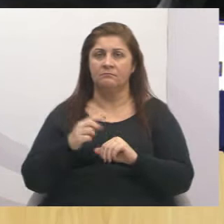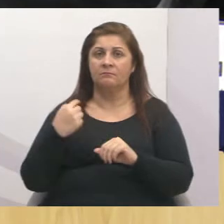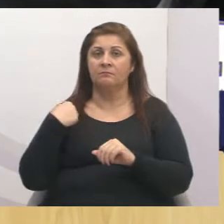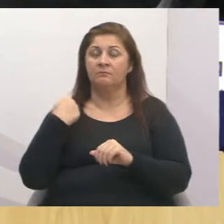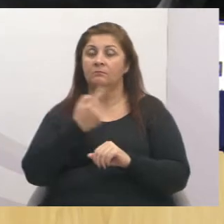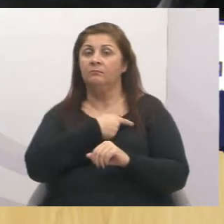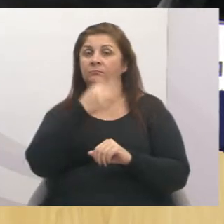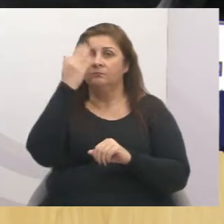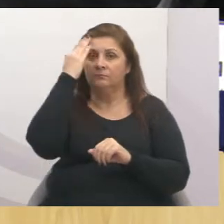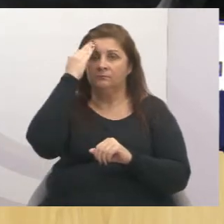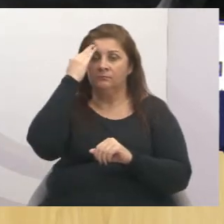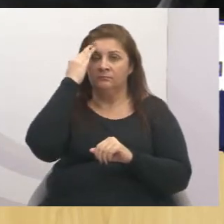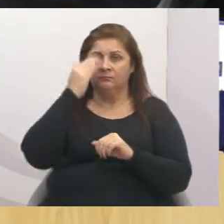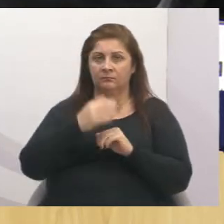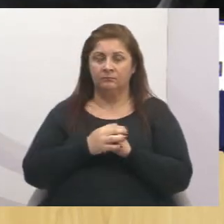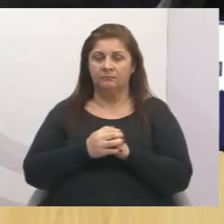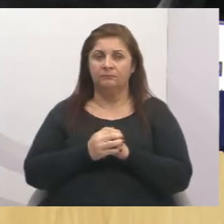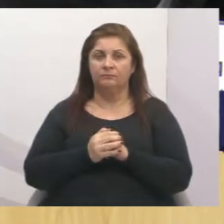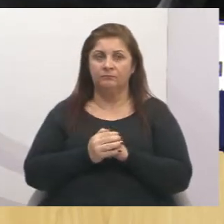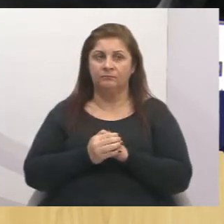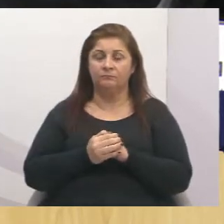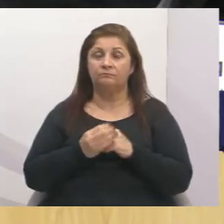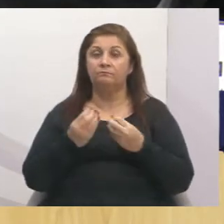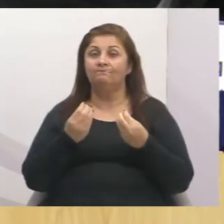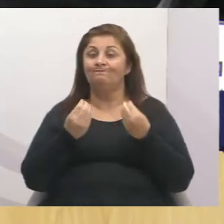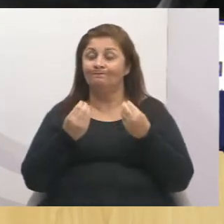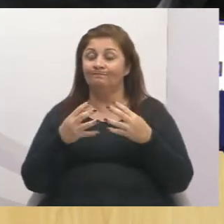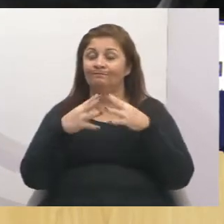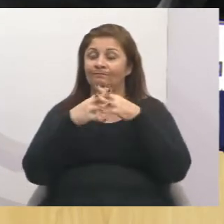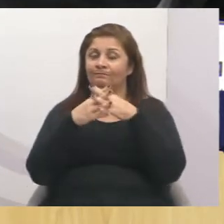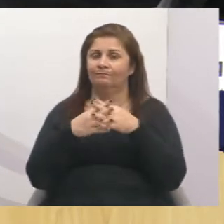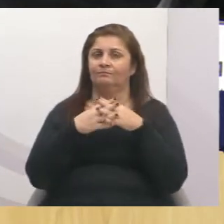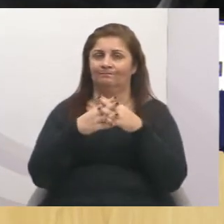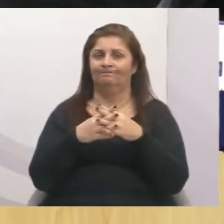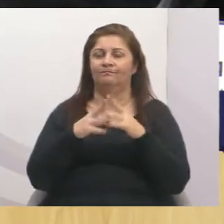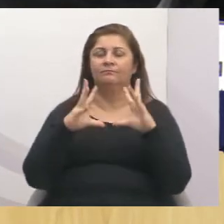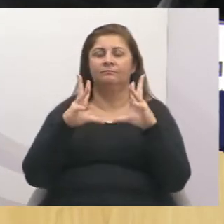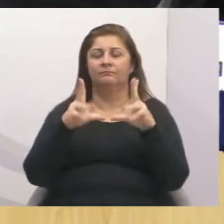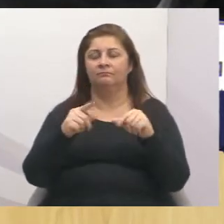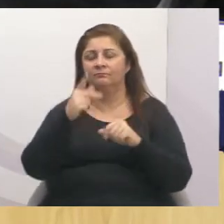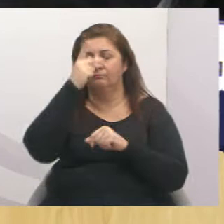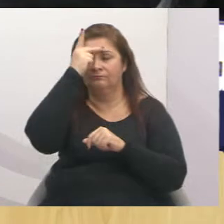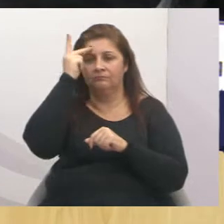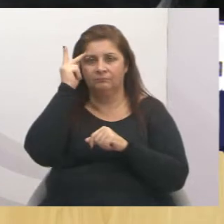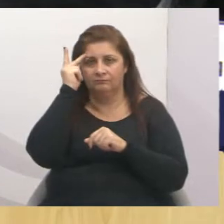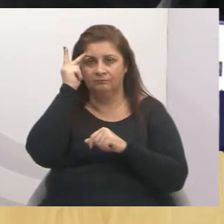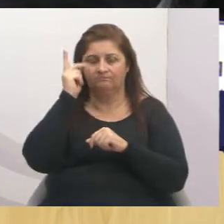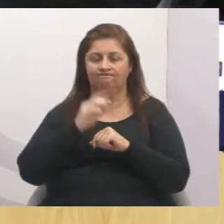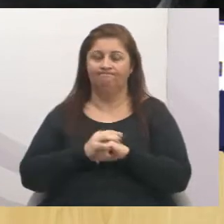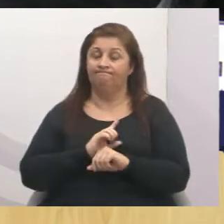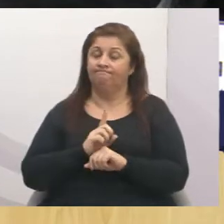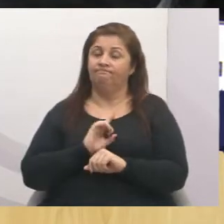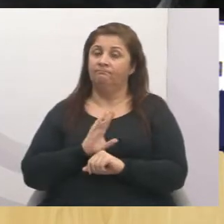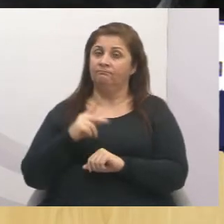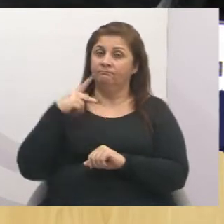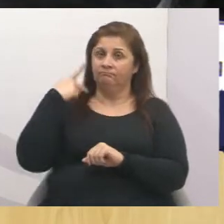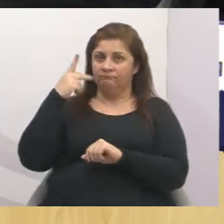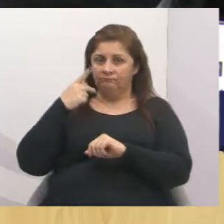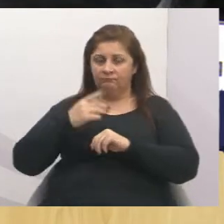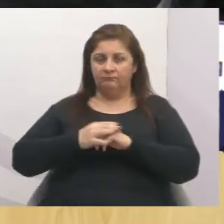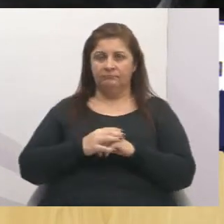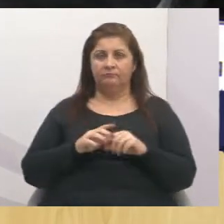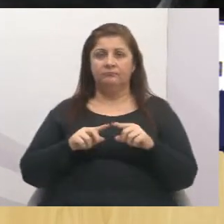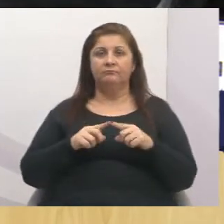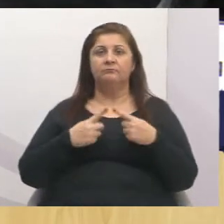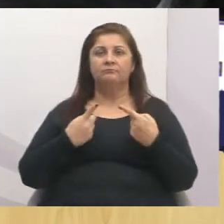sabíamos o quão difícil seria para todas as pessoas, não só para os vereadores, mas também